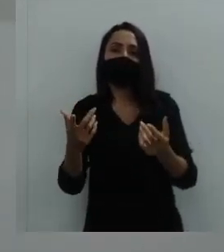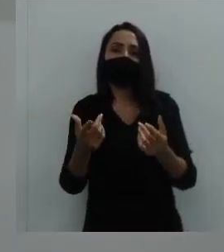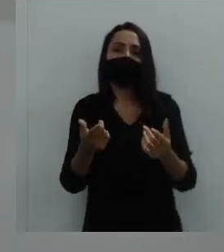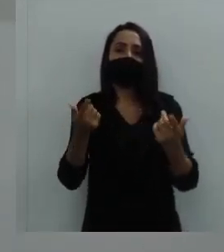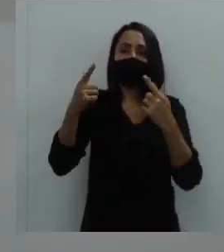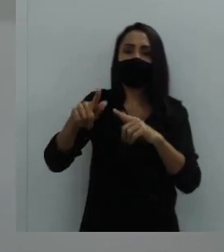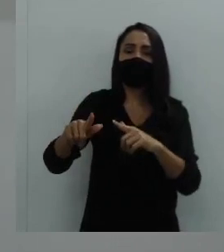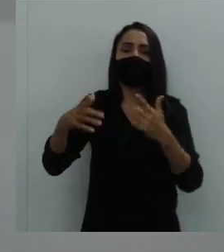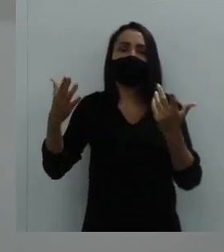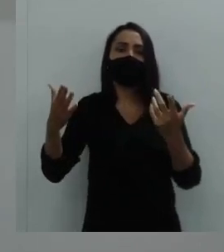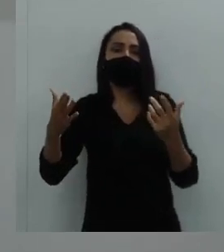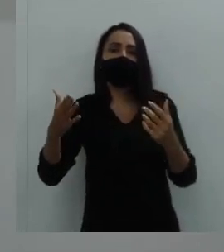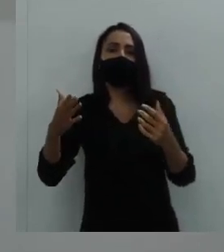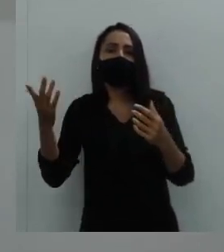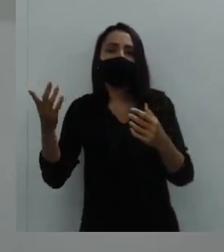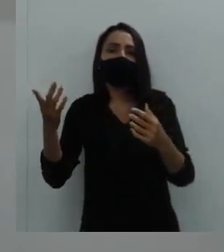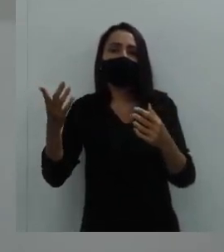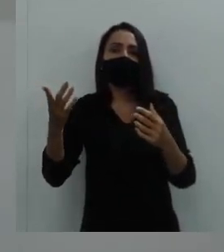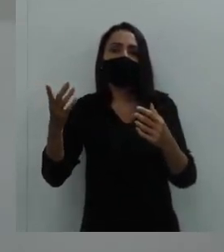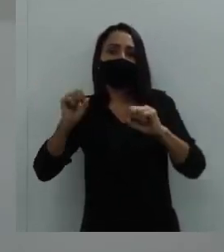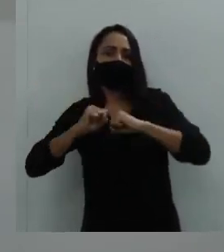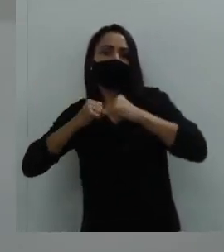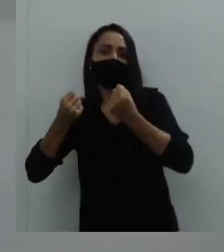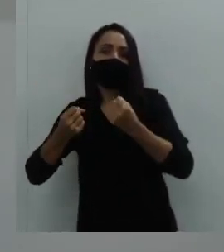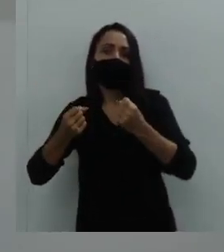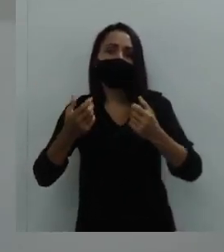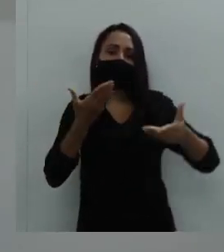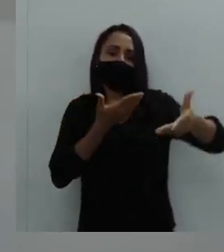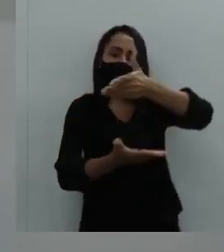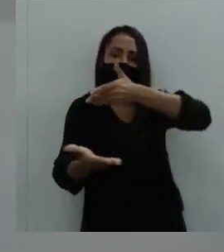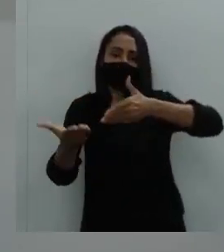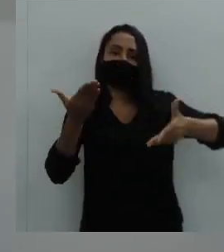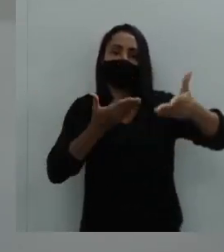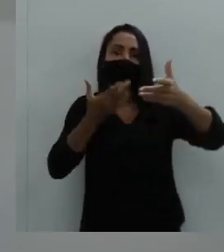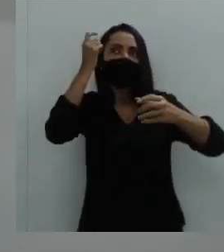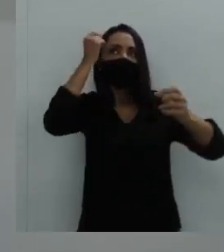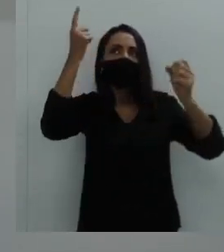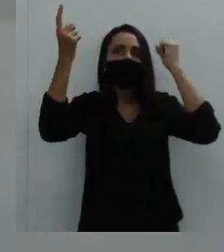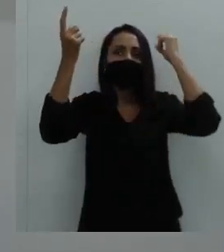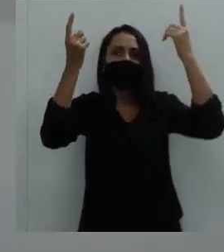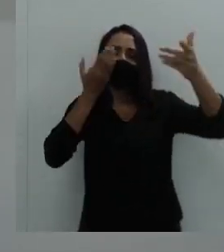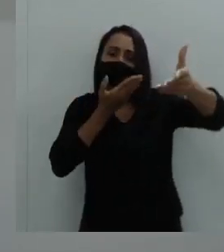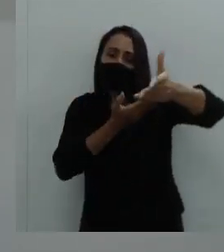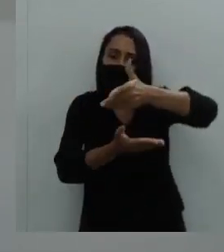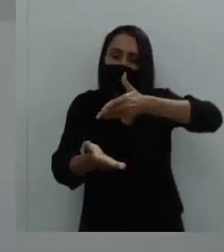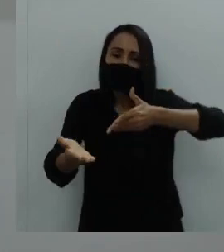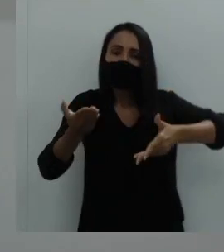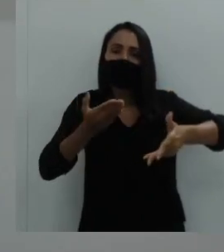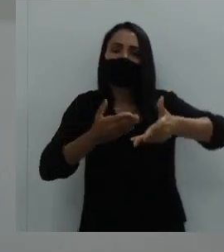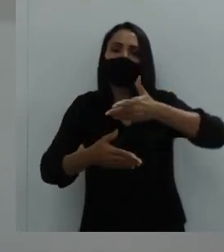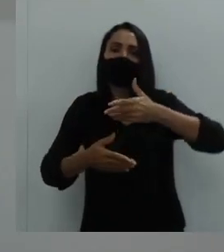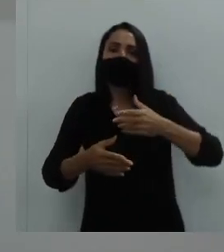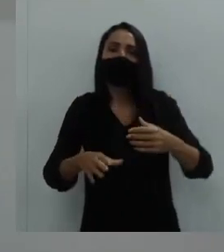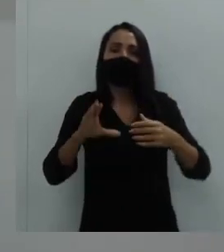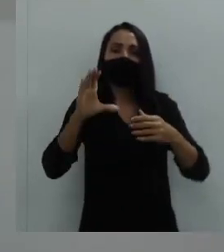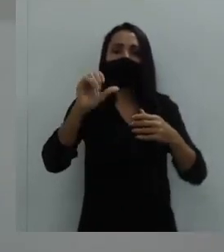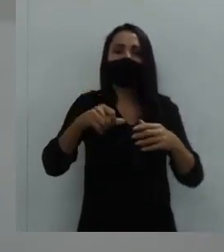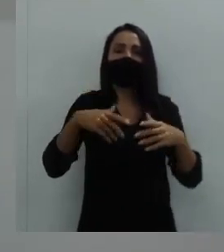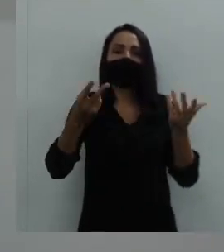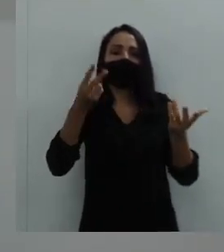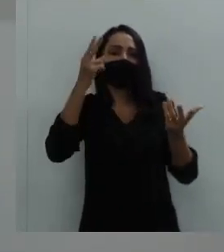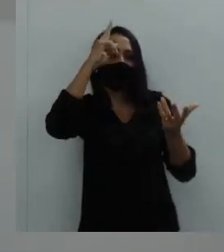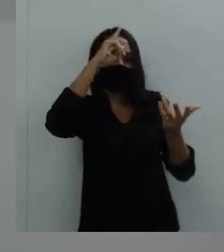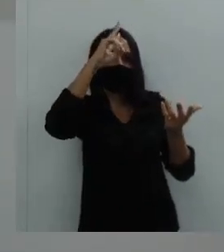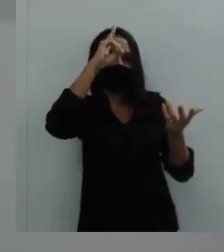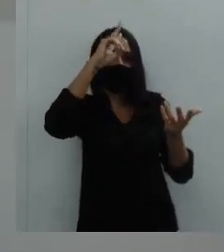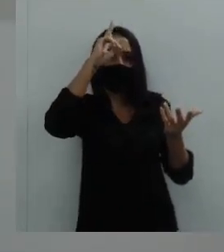contras, um debate em sala de aula, uma troca de ideias. Então é importante, que tal? Vocês podem pegar uma figura